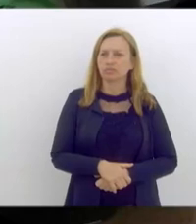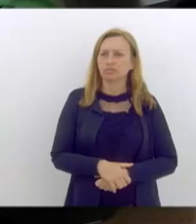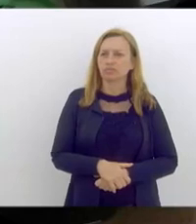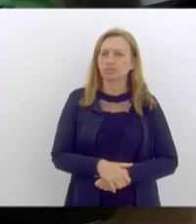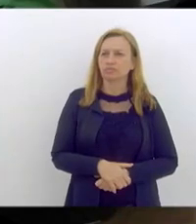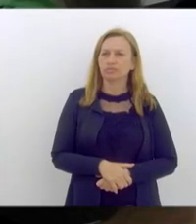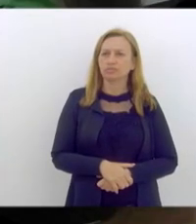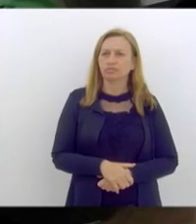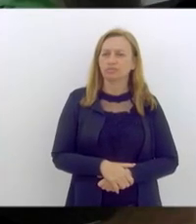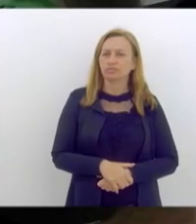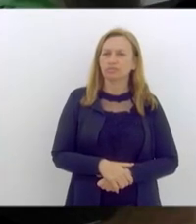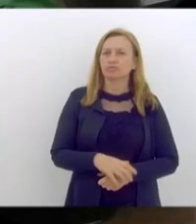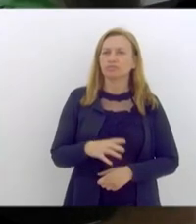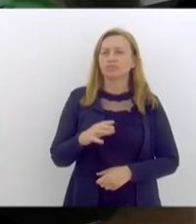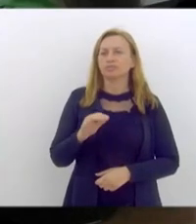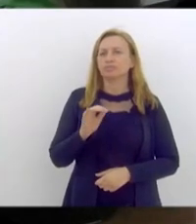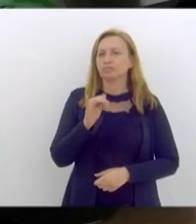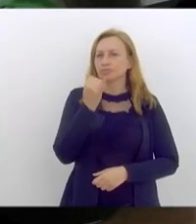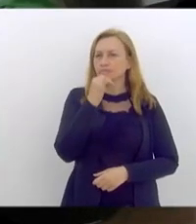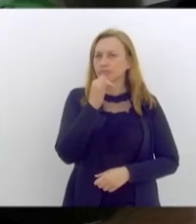energia sustentável